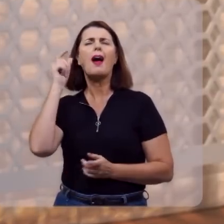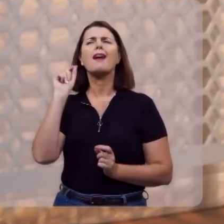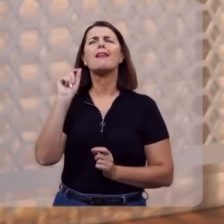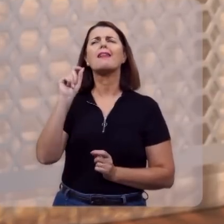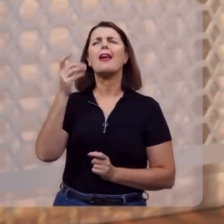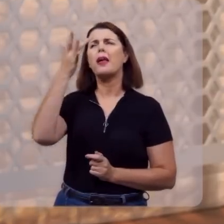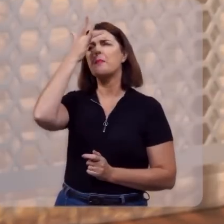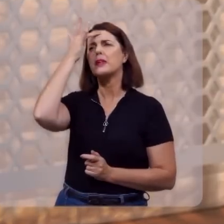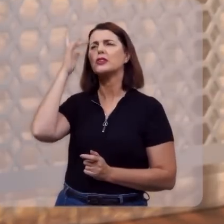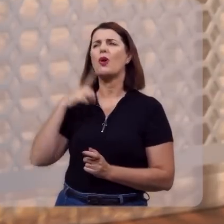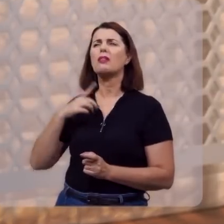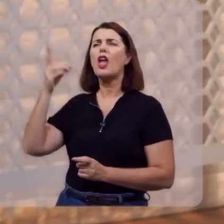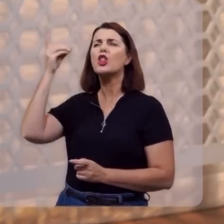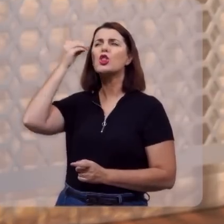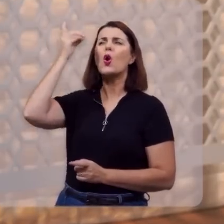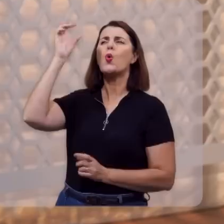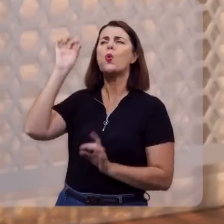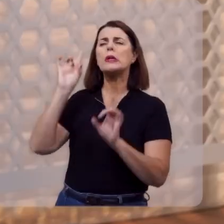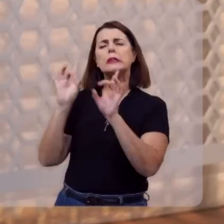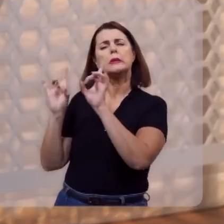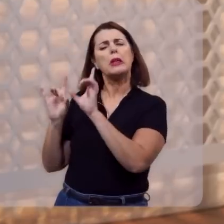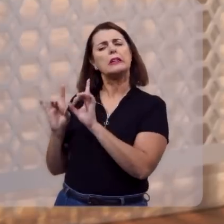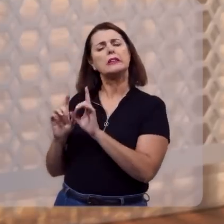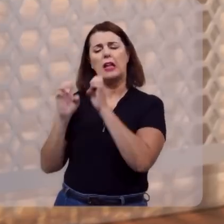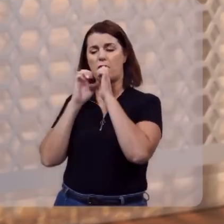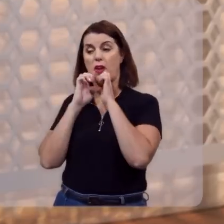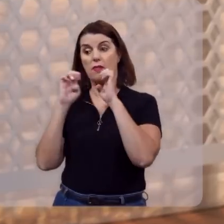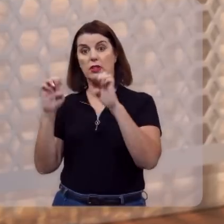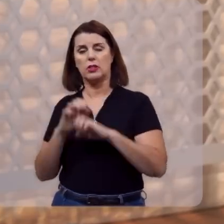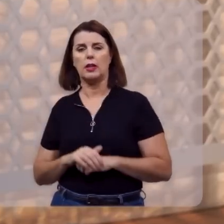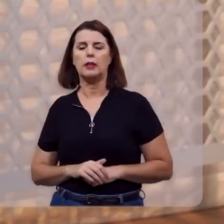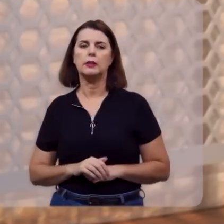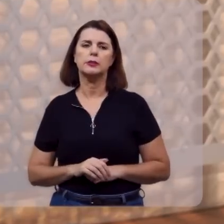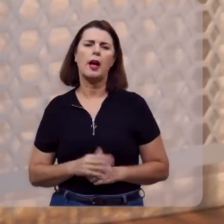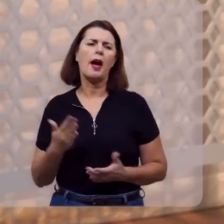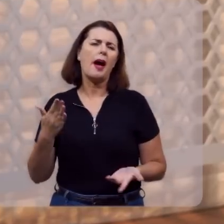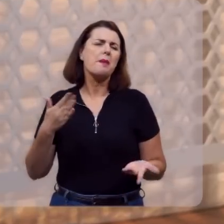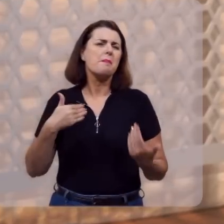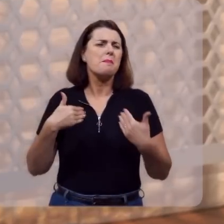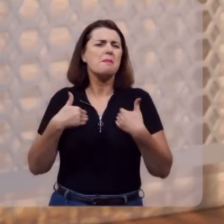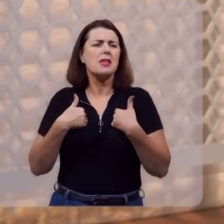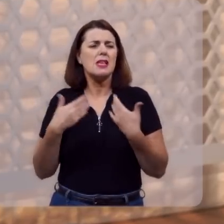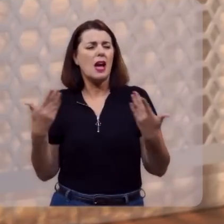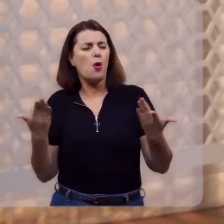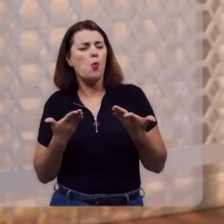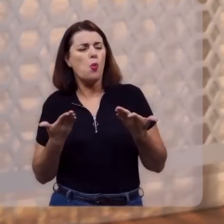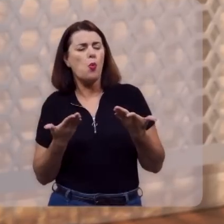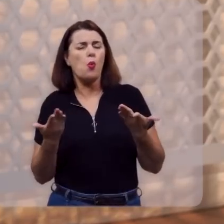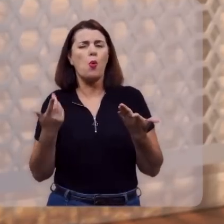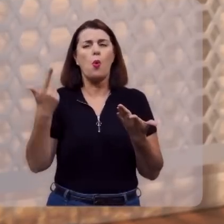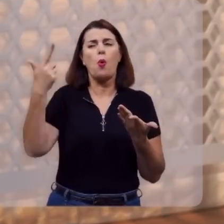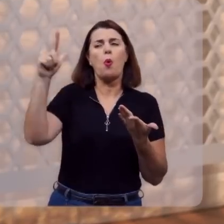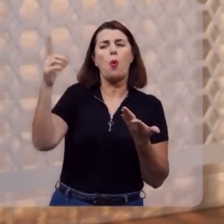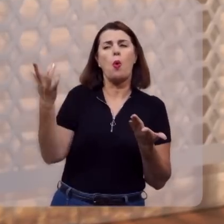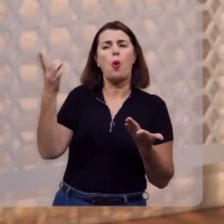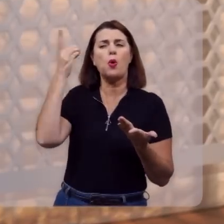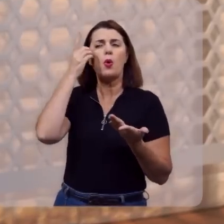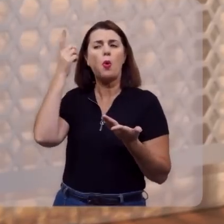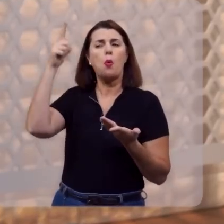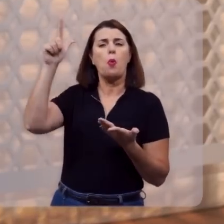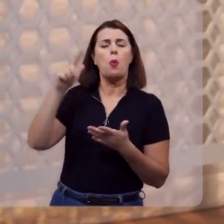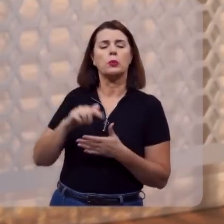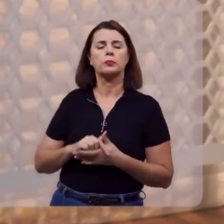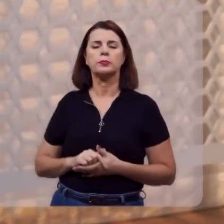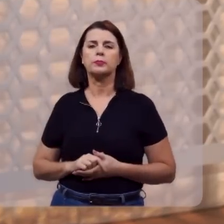quem tem dons específicos nessa área da evangelização, a minha área é outra, eu tenho dons em outras